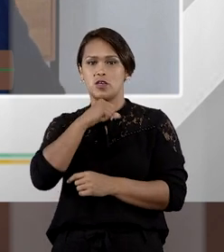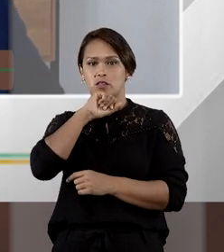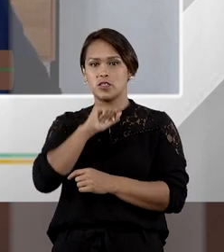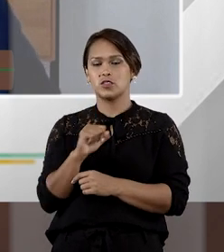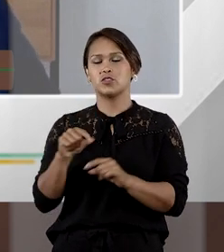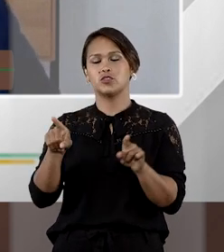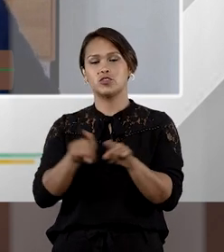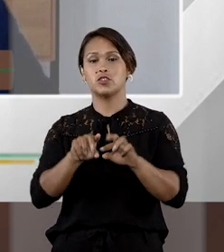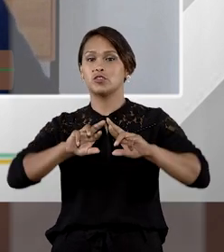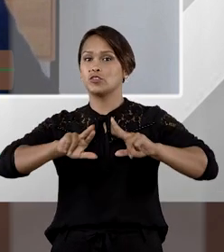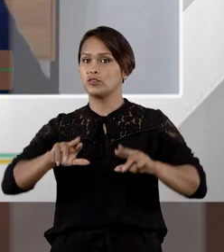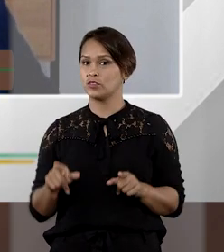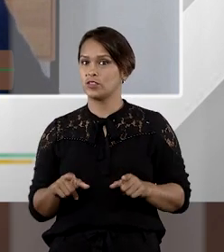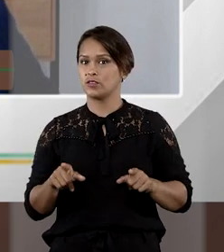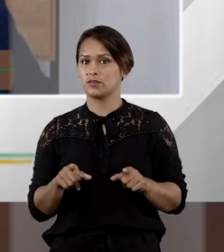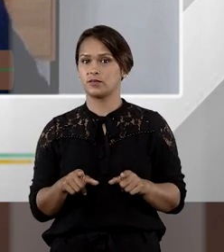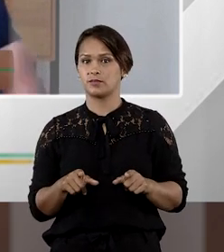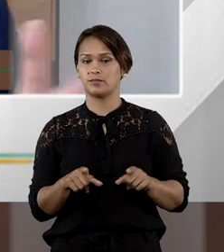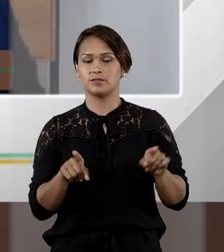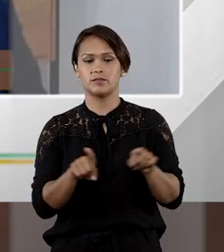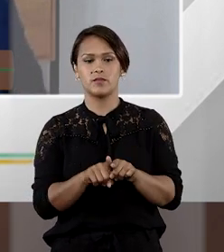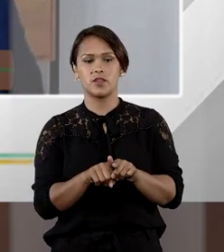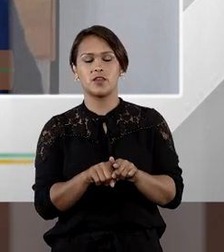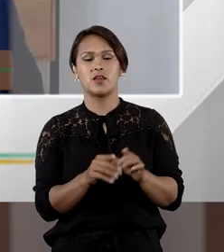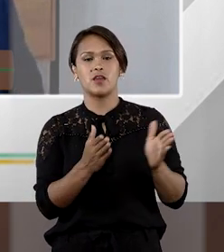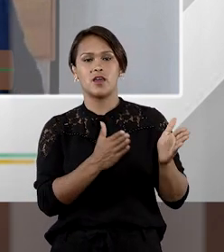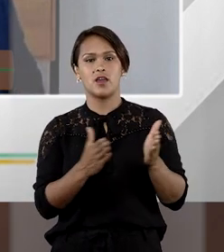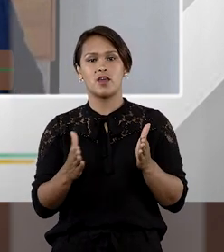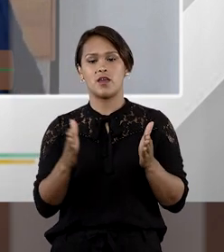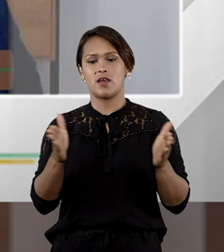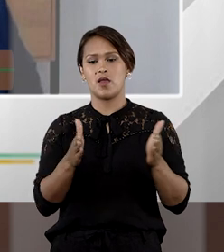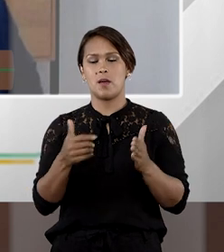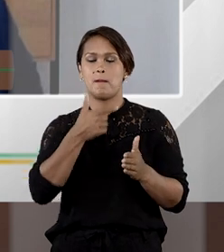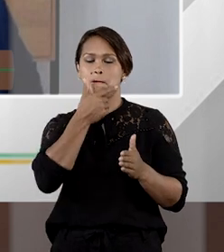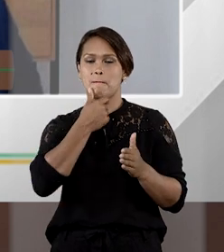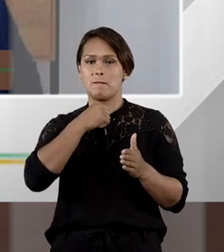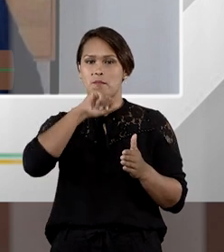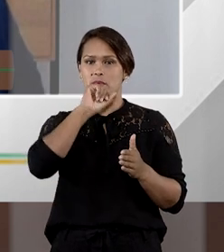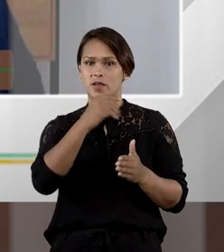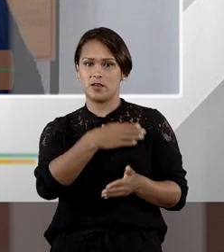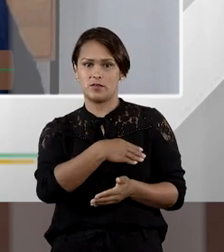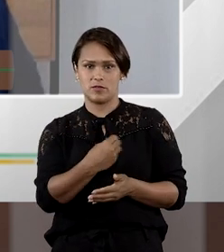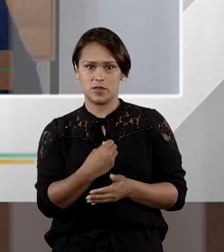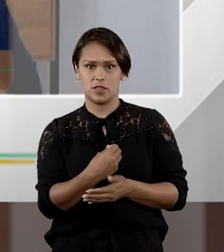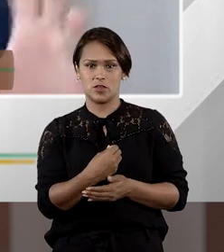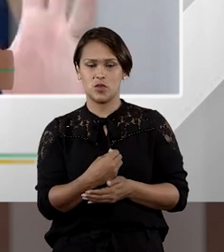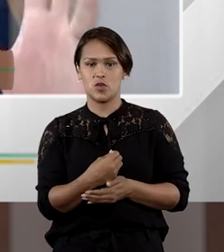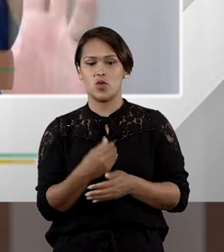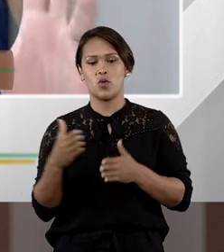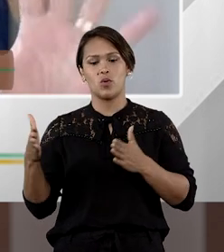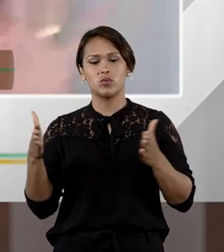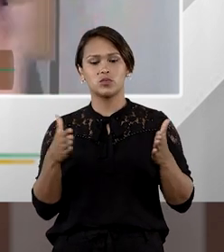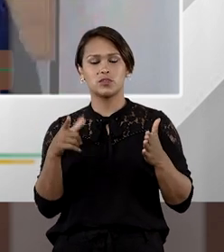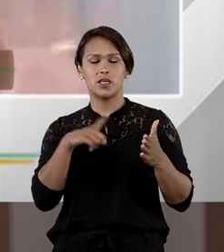a relação dos pais e filhos. Em relação quanto à relação pais e filhos,